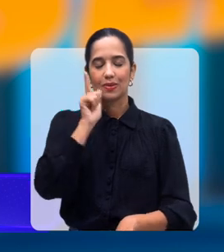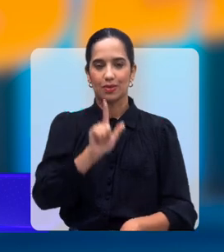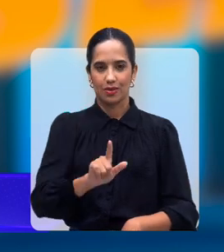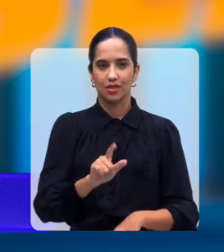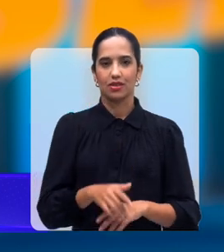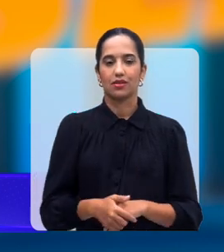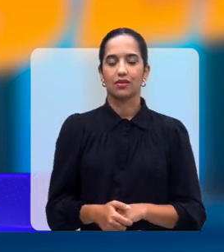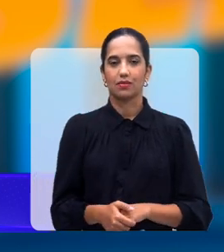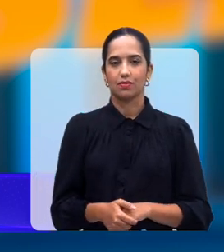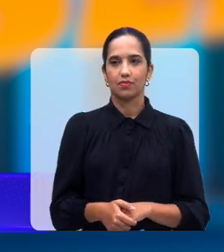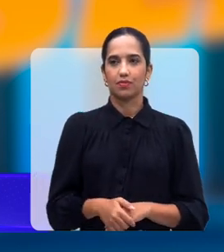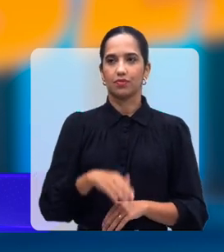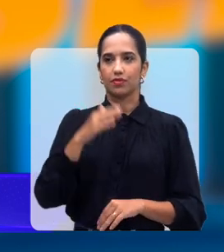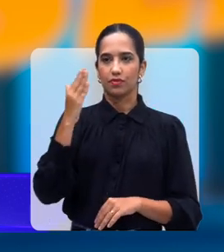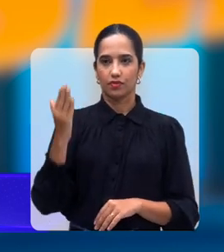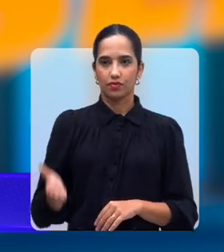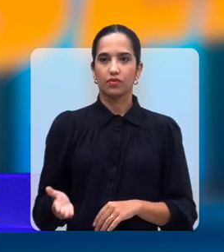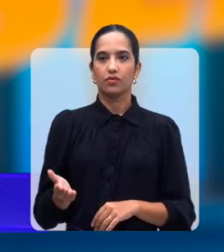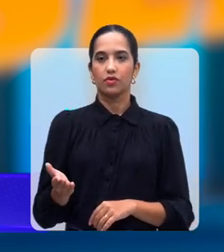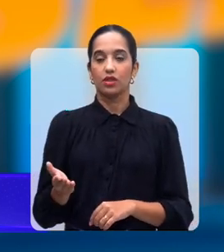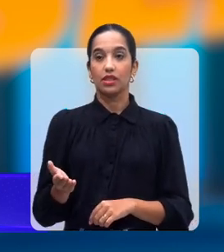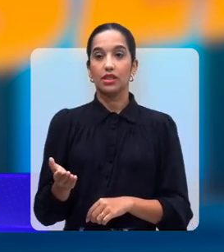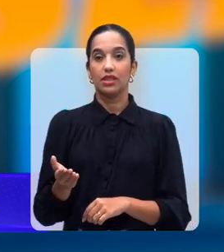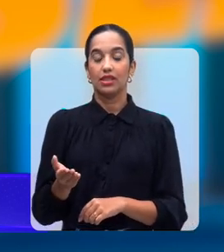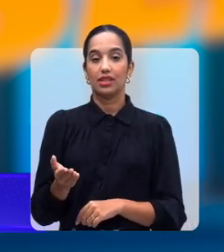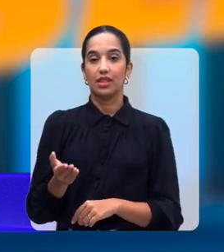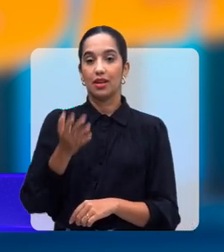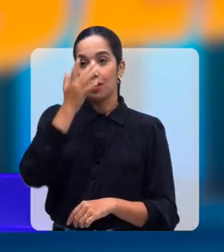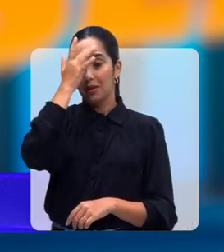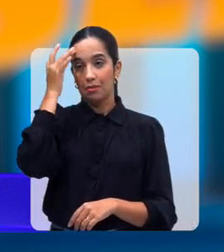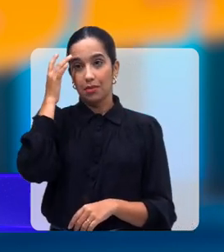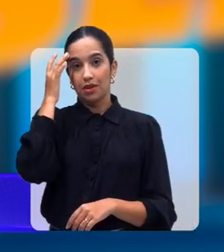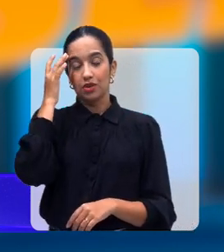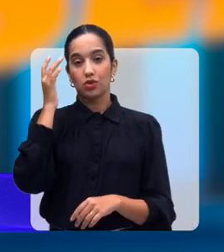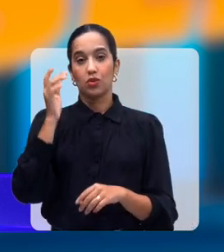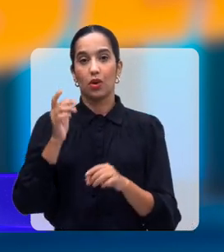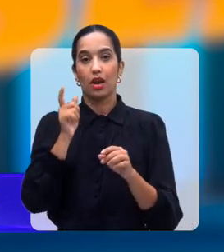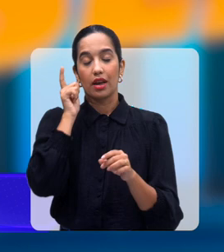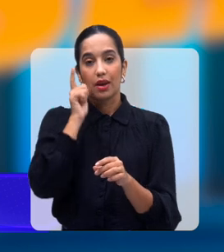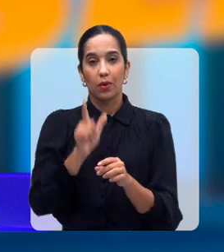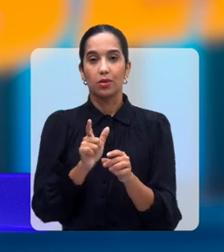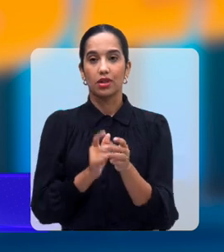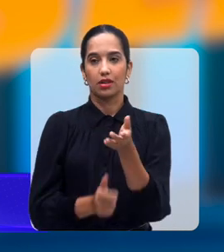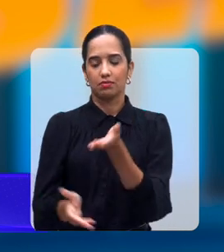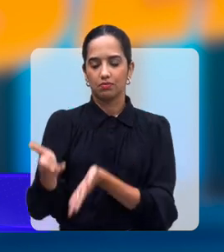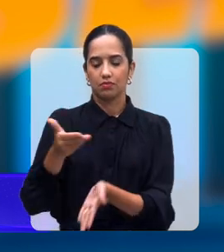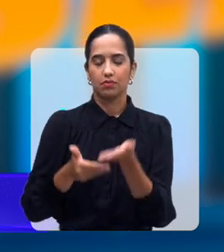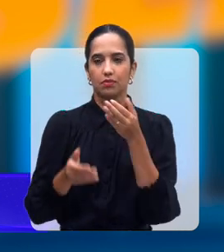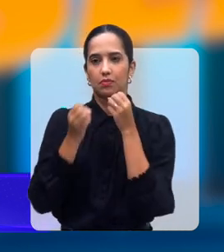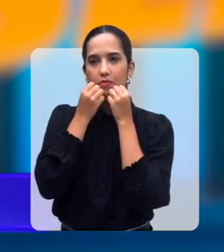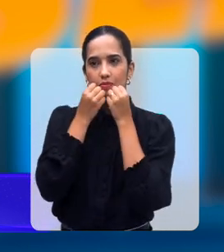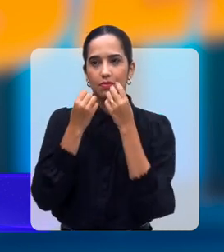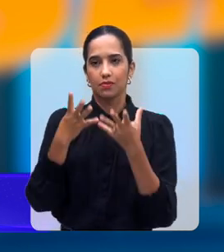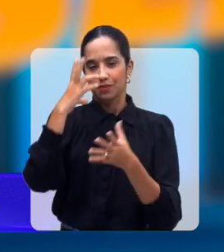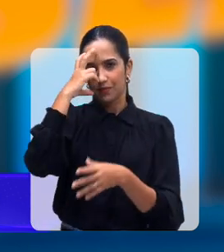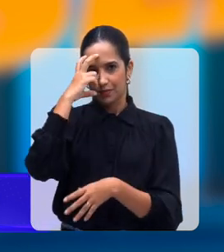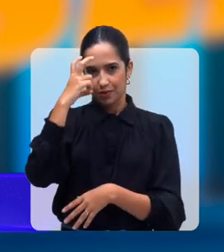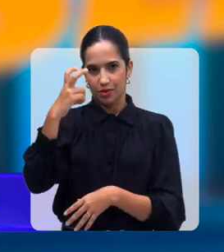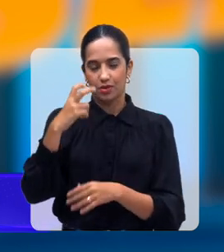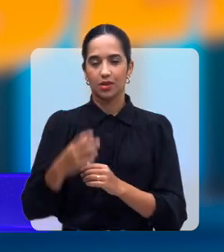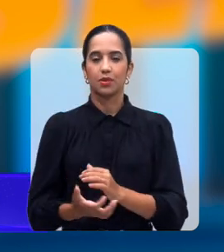E você é uma pessoa que conduz esse programa com muita sabedoria, né?